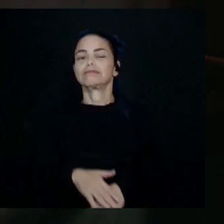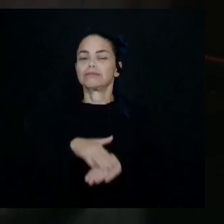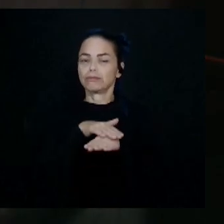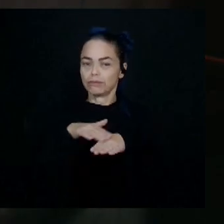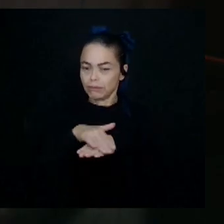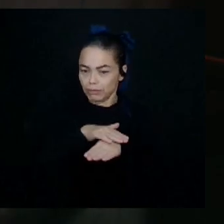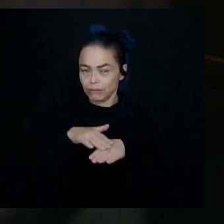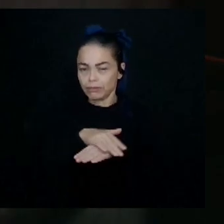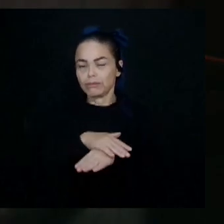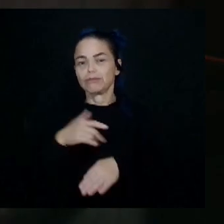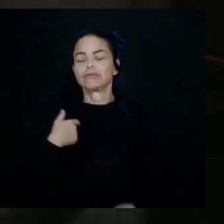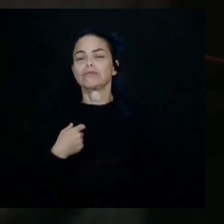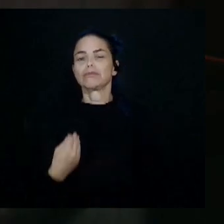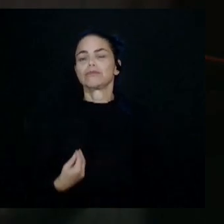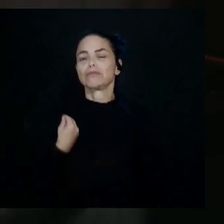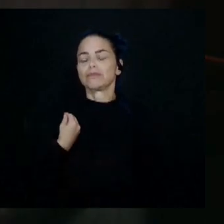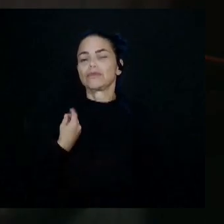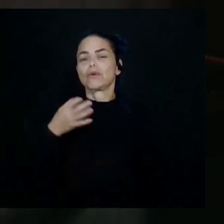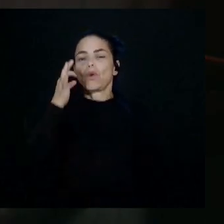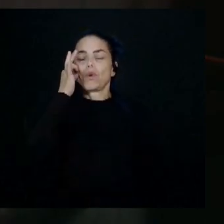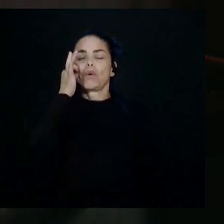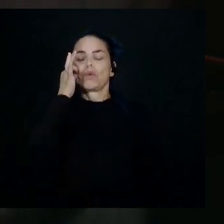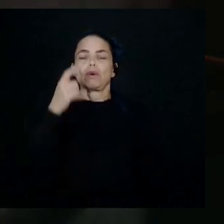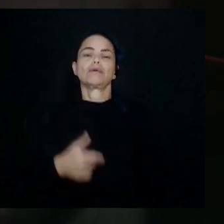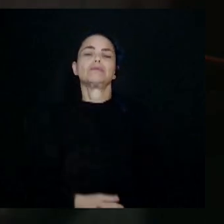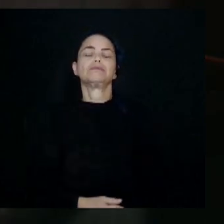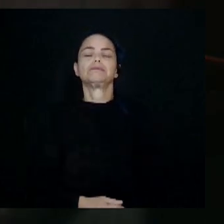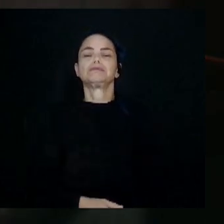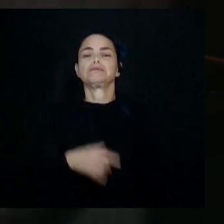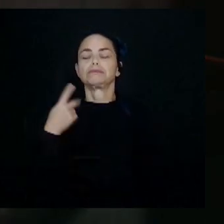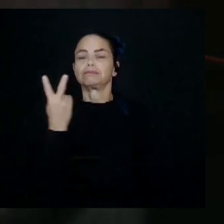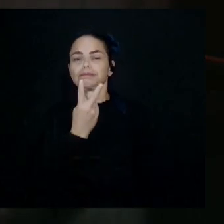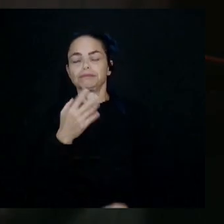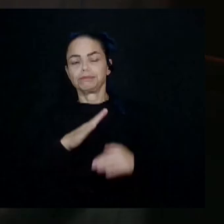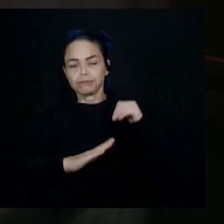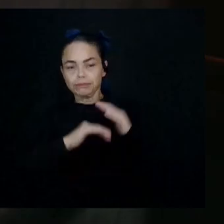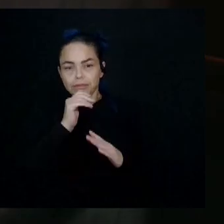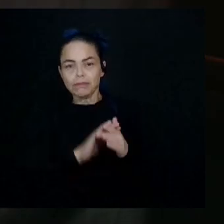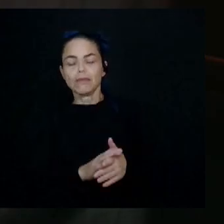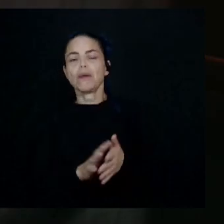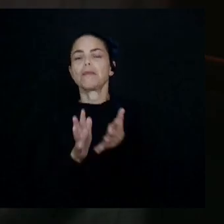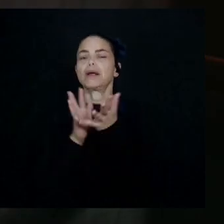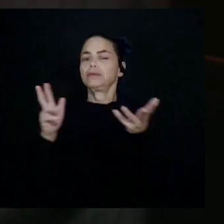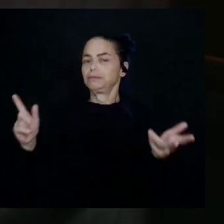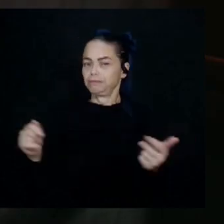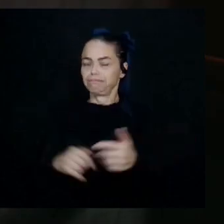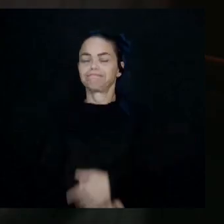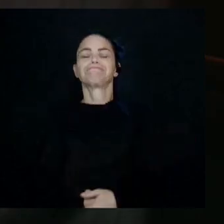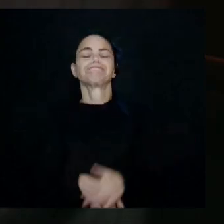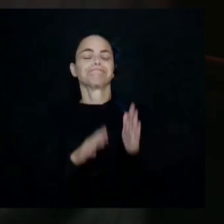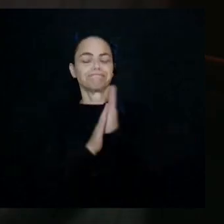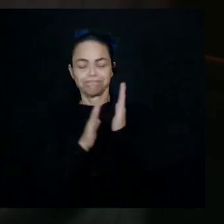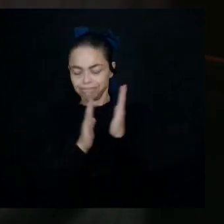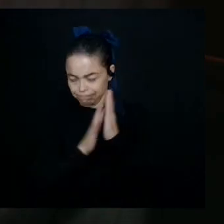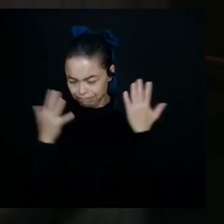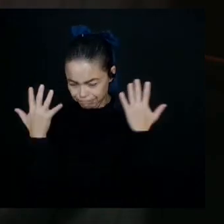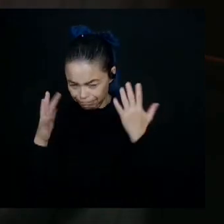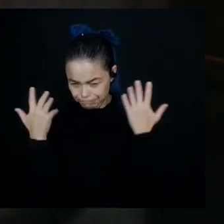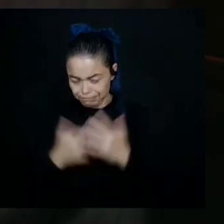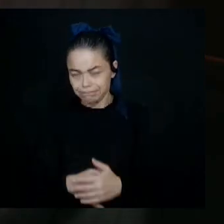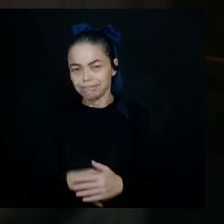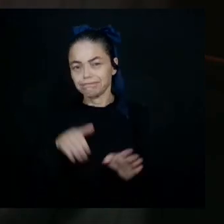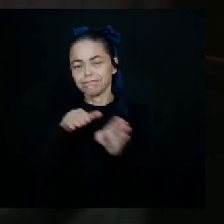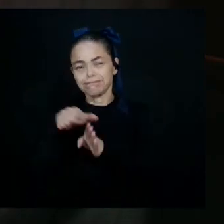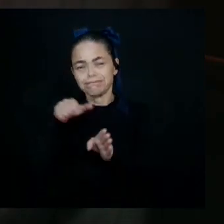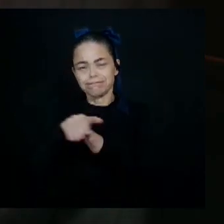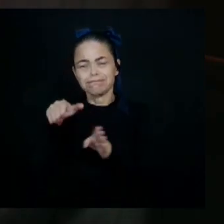aqui ao vivo falando de puberdade precoce com duas profissionais sensacionais, excelentes, que estão nos orientando e